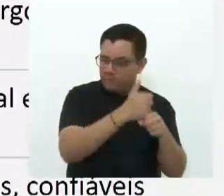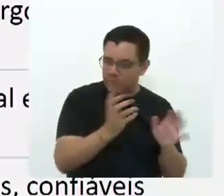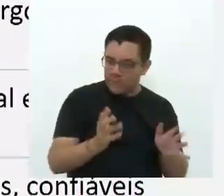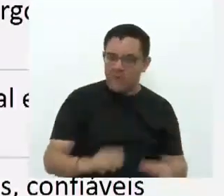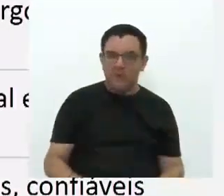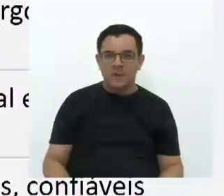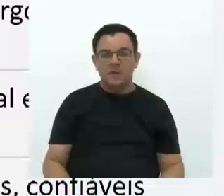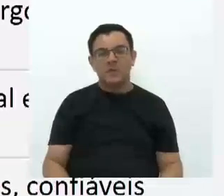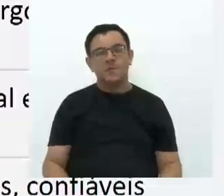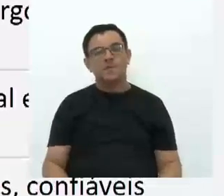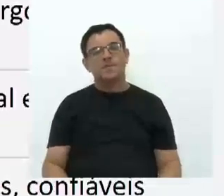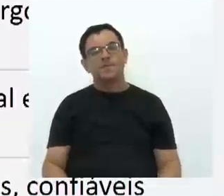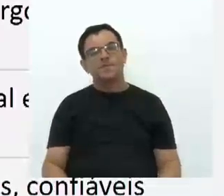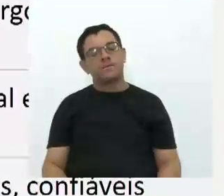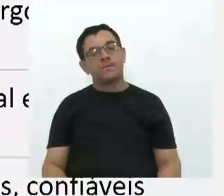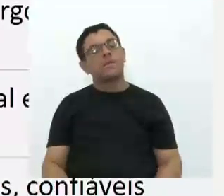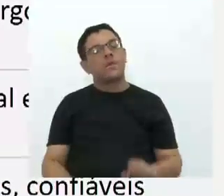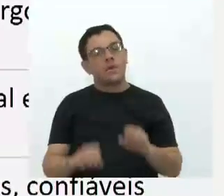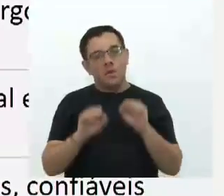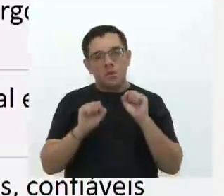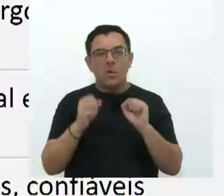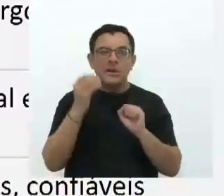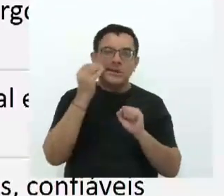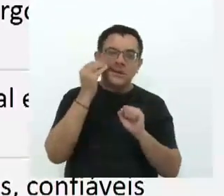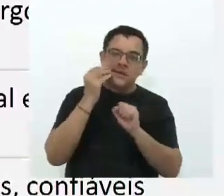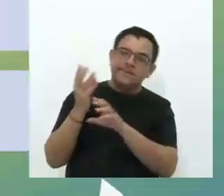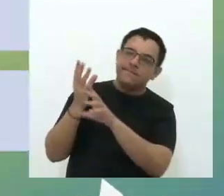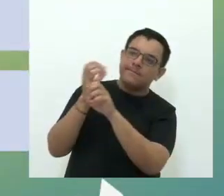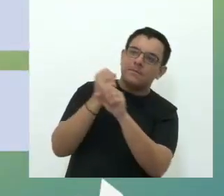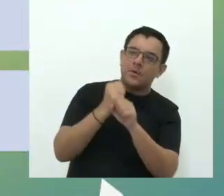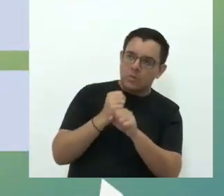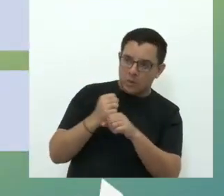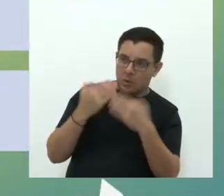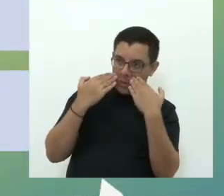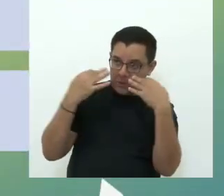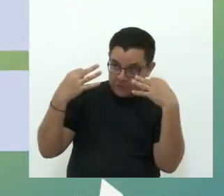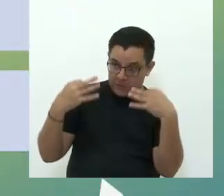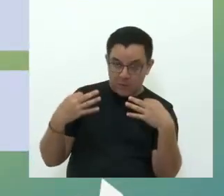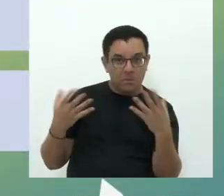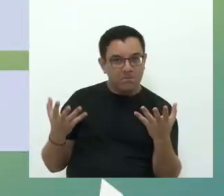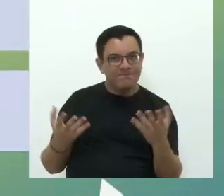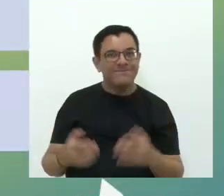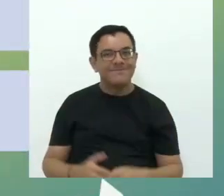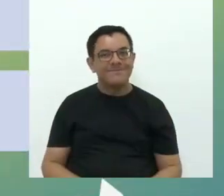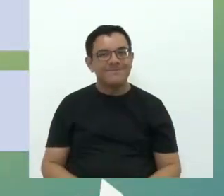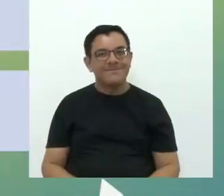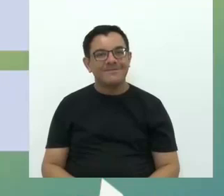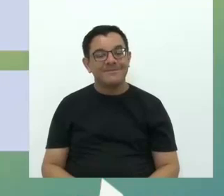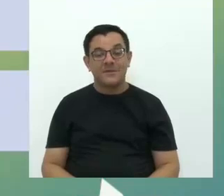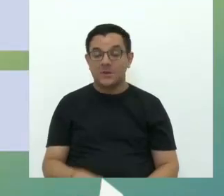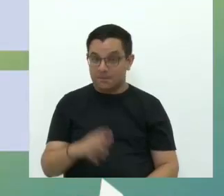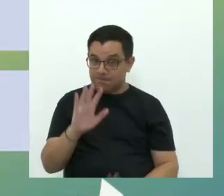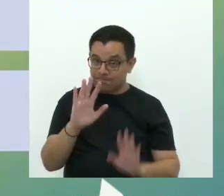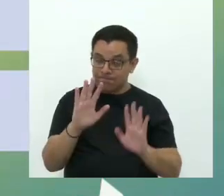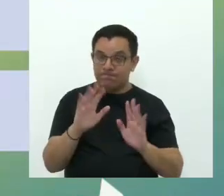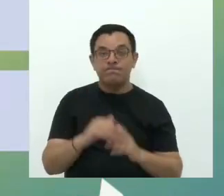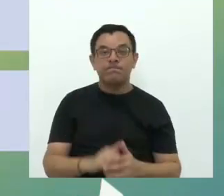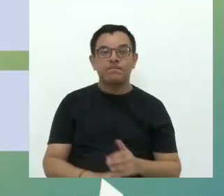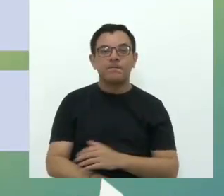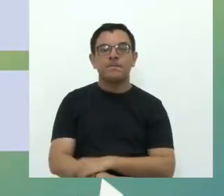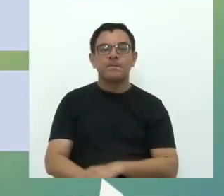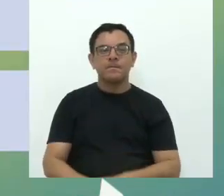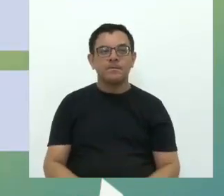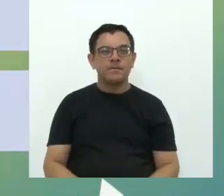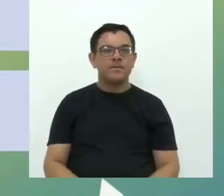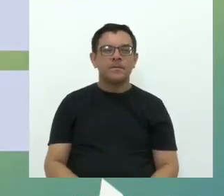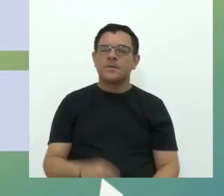essa esse essa medição da integridade eleitoral mas tô